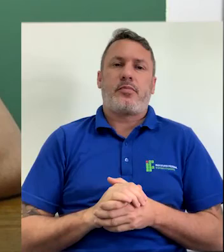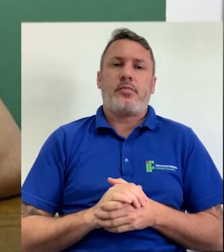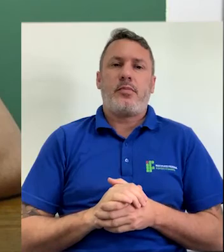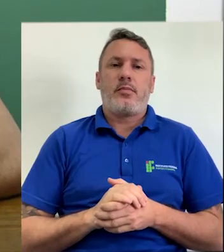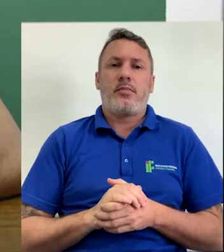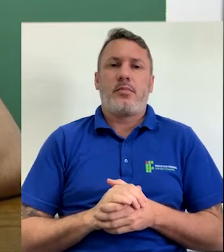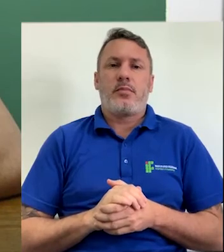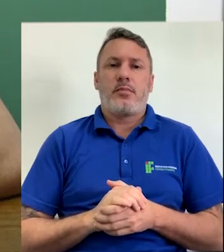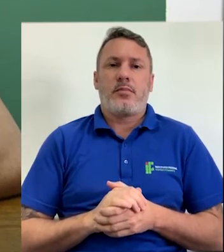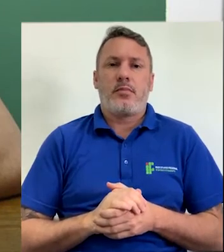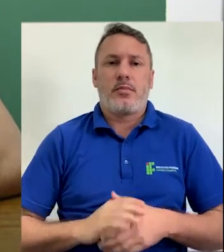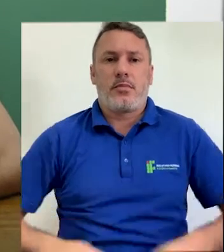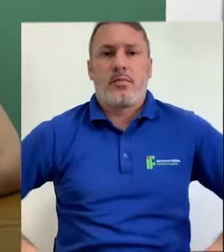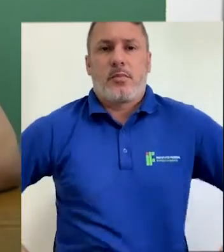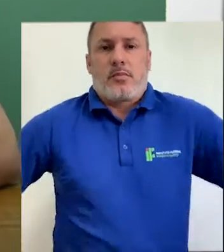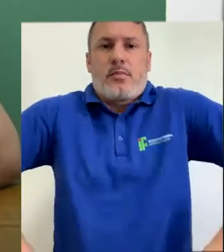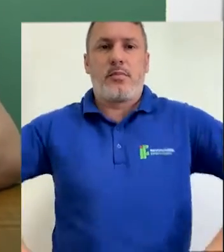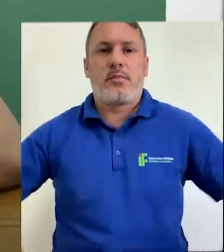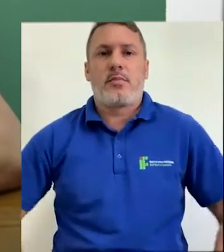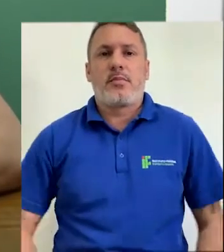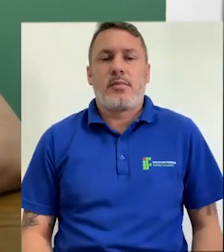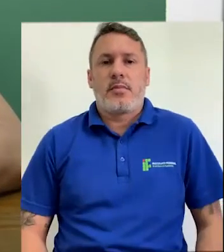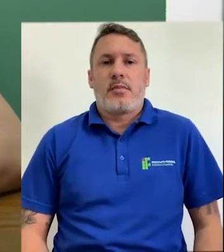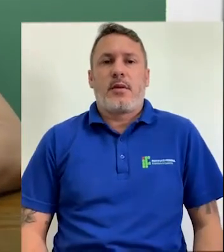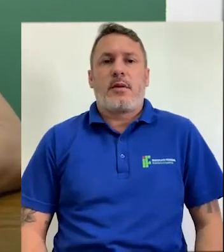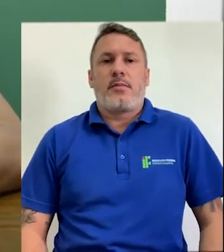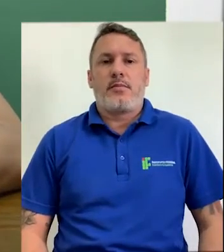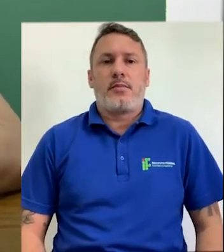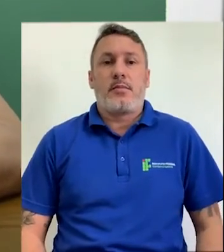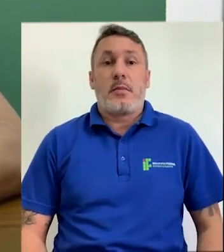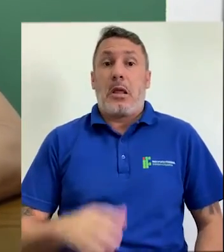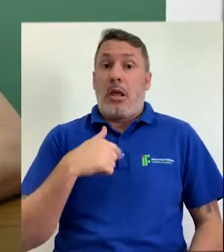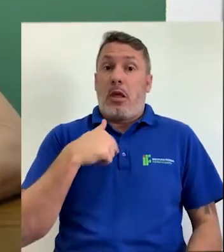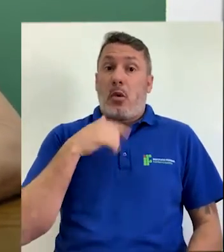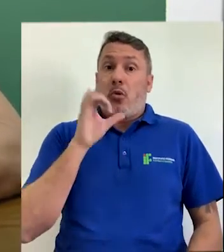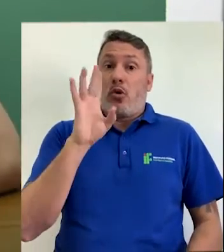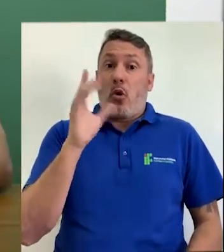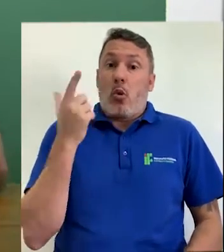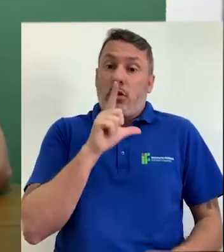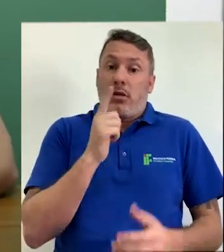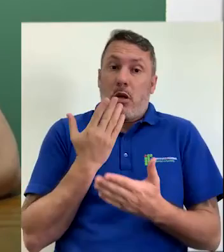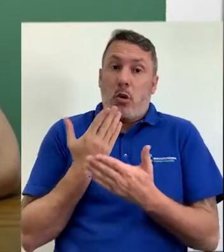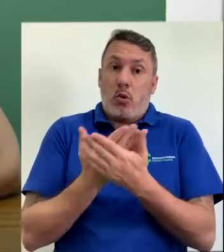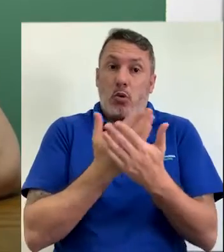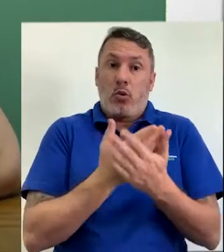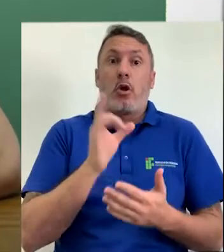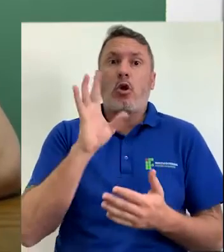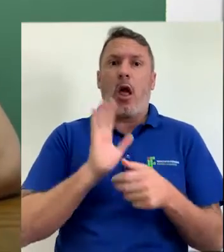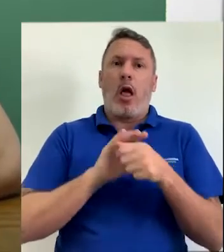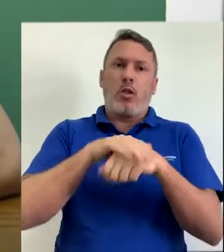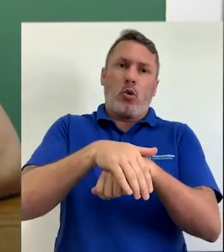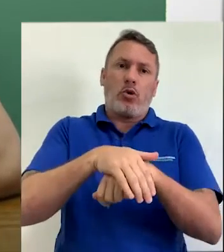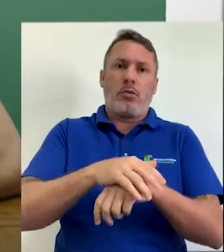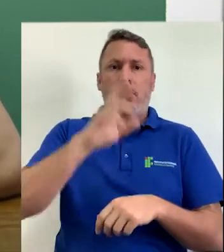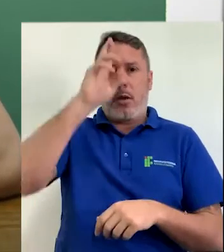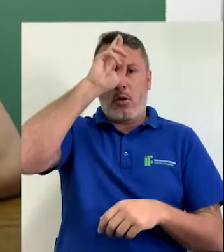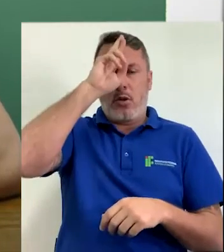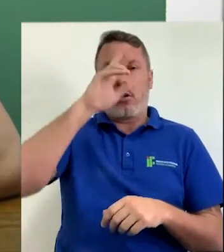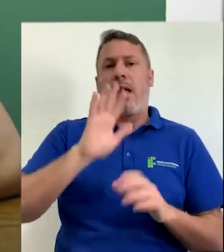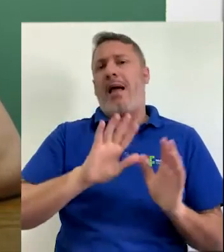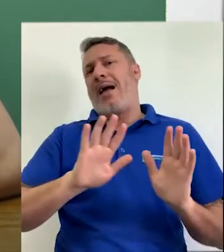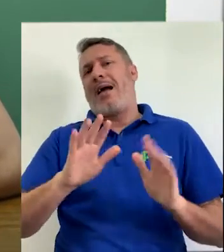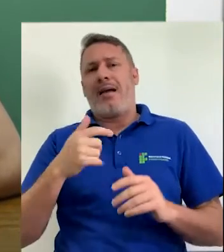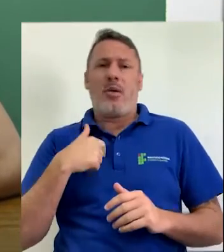eu só consigo render meia-noite, só consigo render